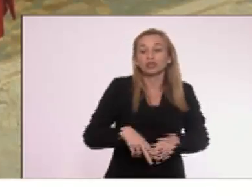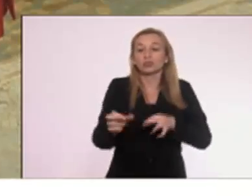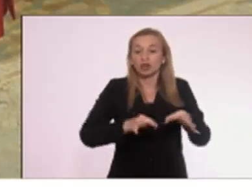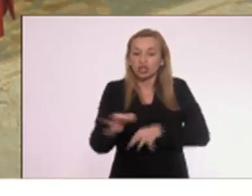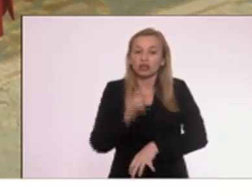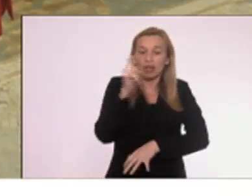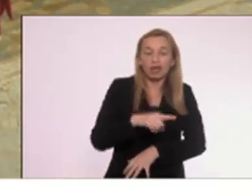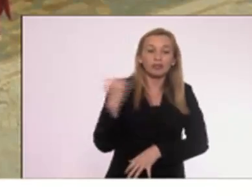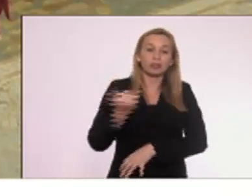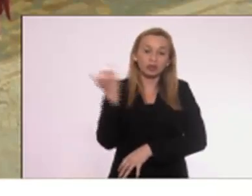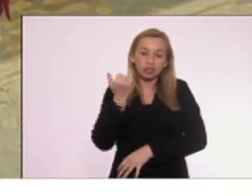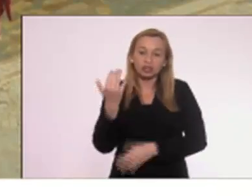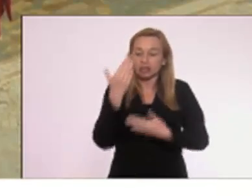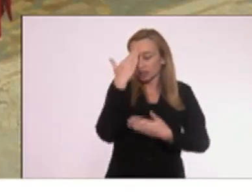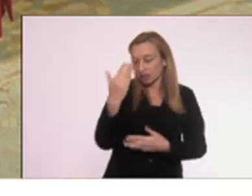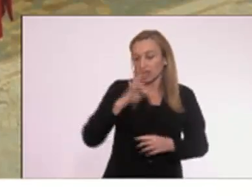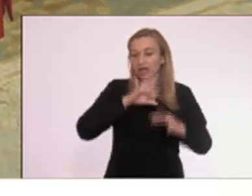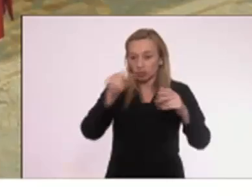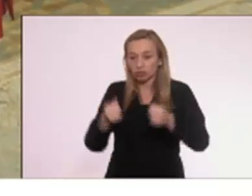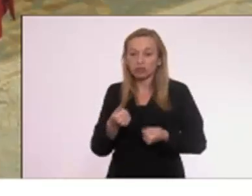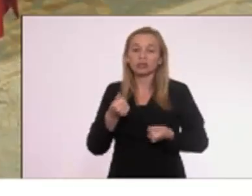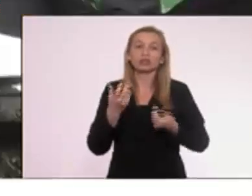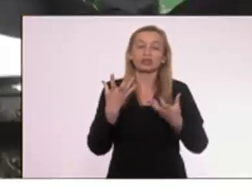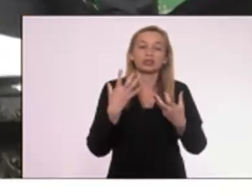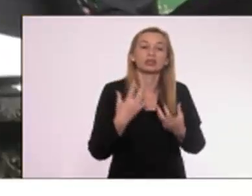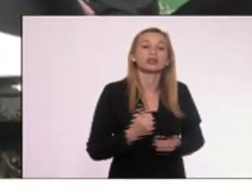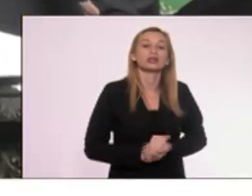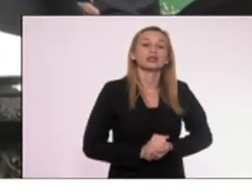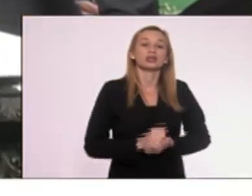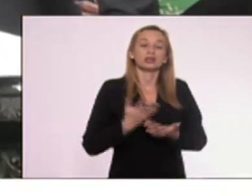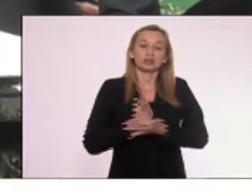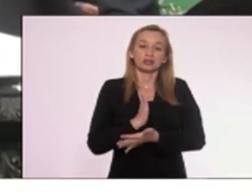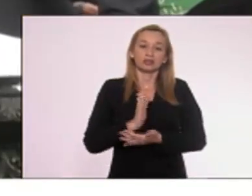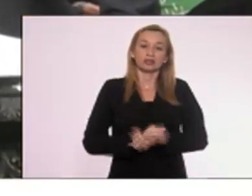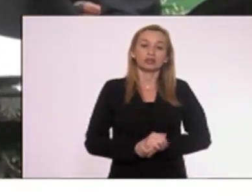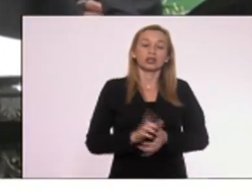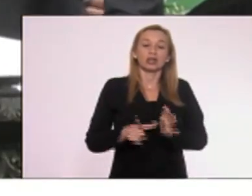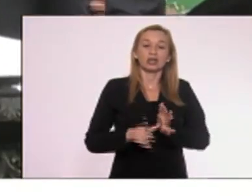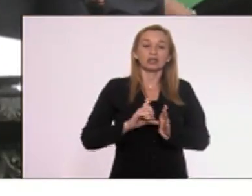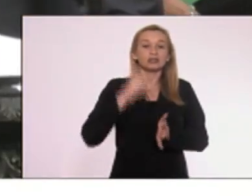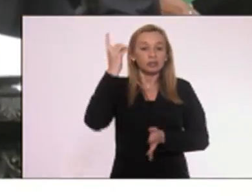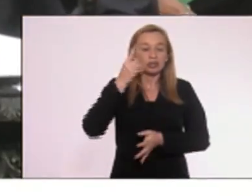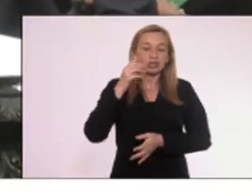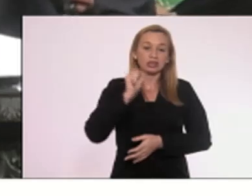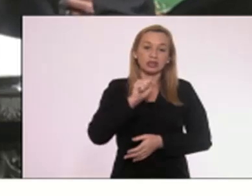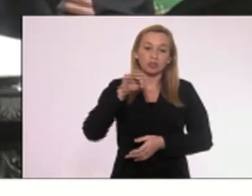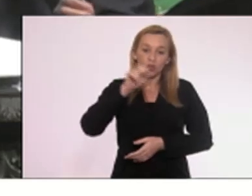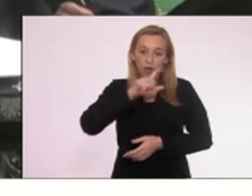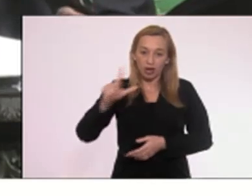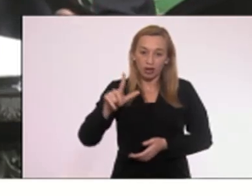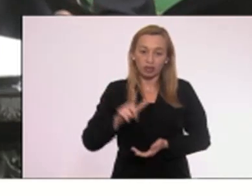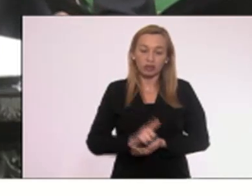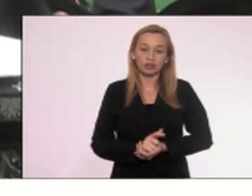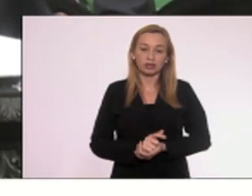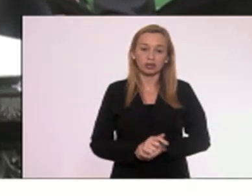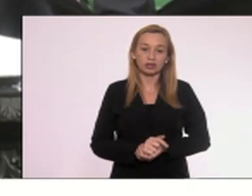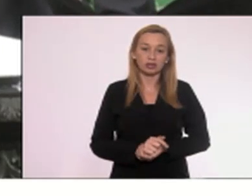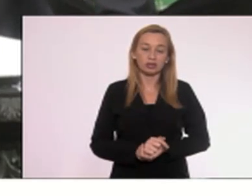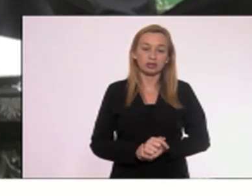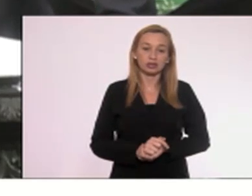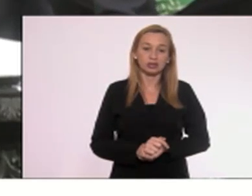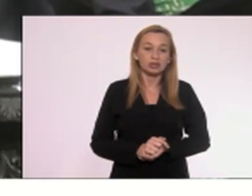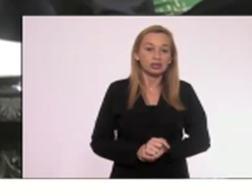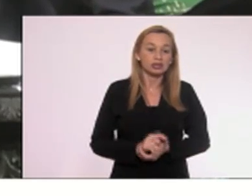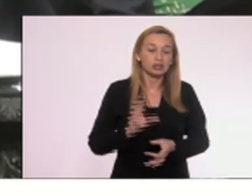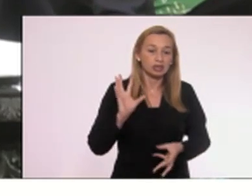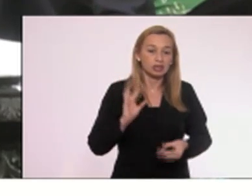queria agradecer a todos que votaram favoravelmente. Declaração. Só, antes do deputado Samuel, só para explicar, eu falei prejudicado não, está